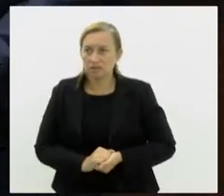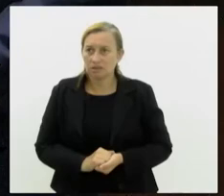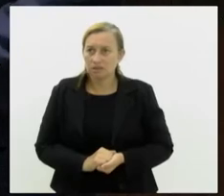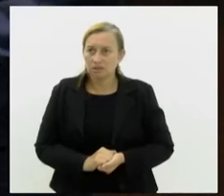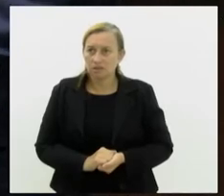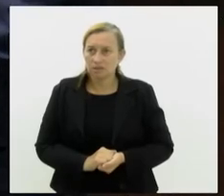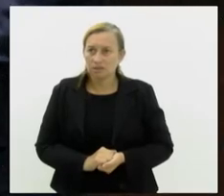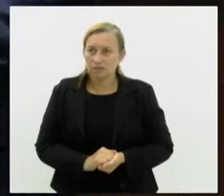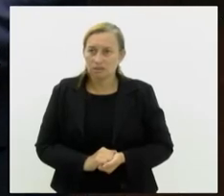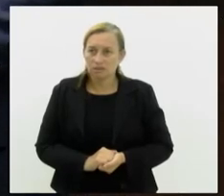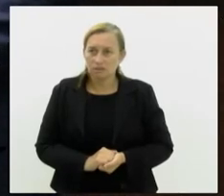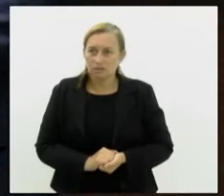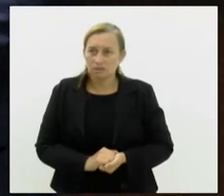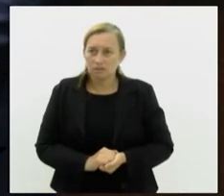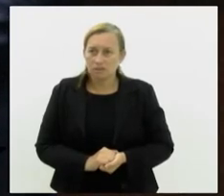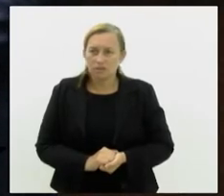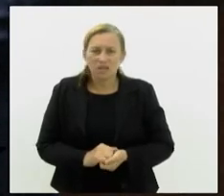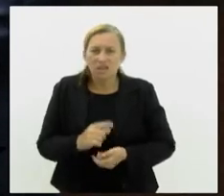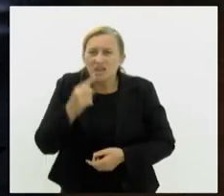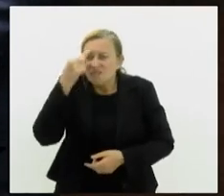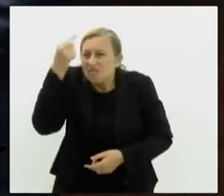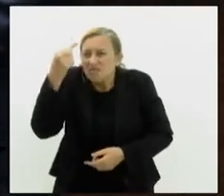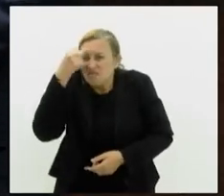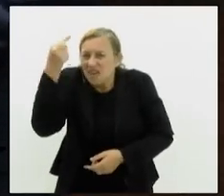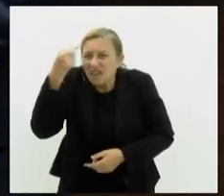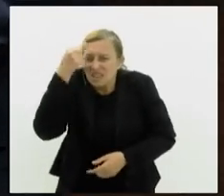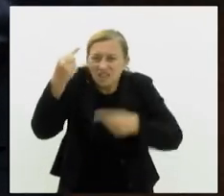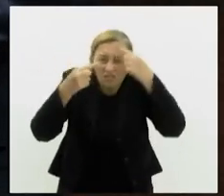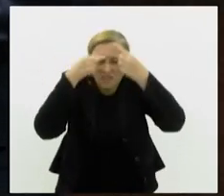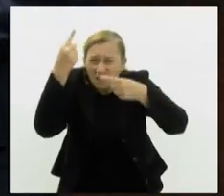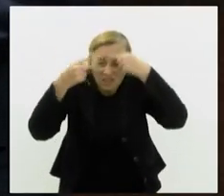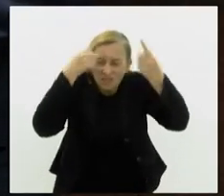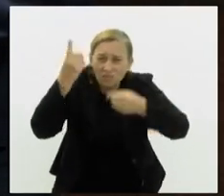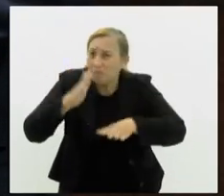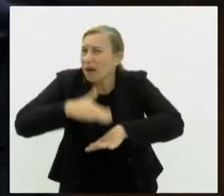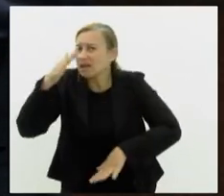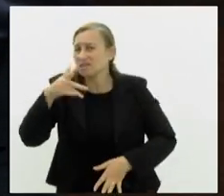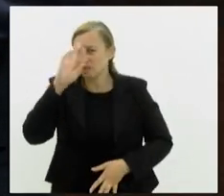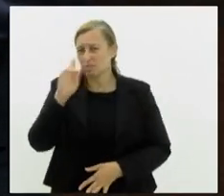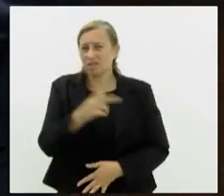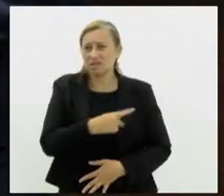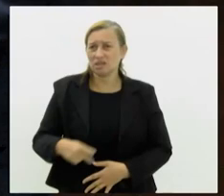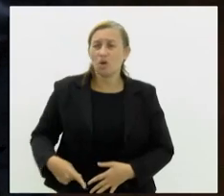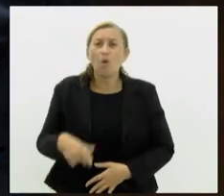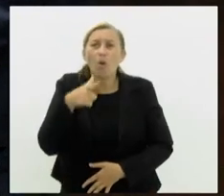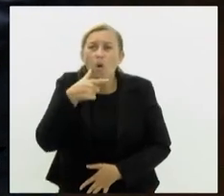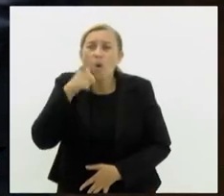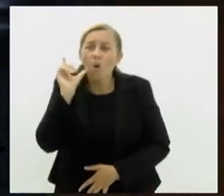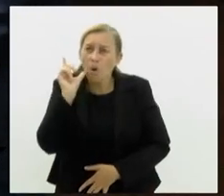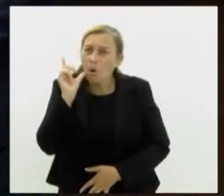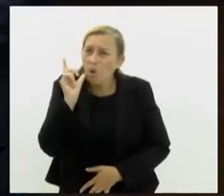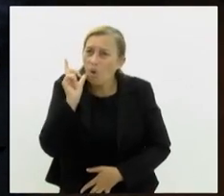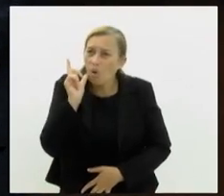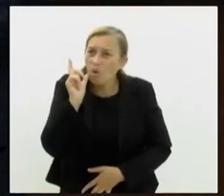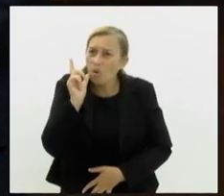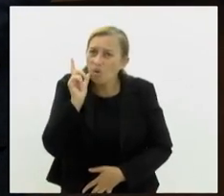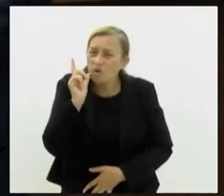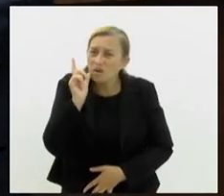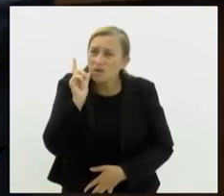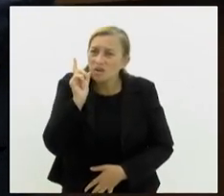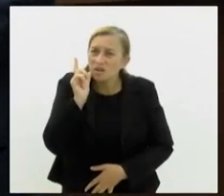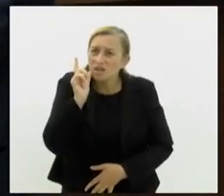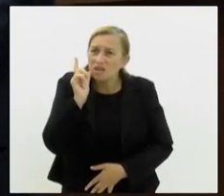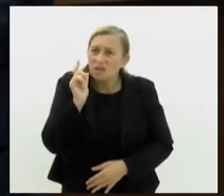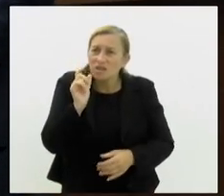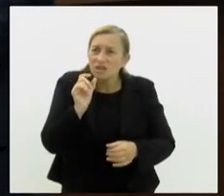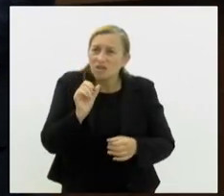vez eles se reinventam, essa máfia cada vez se reinventa mais, presidente. Ontem, acho que extrapolaram todos